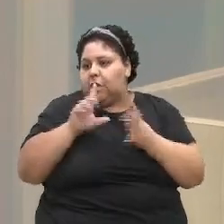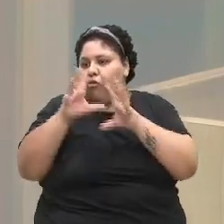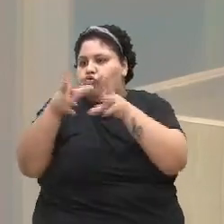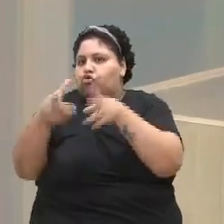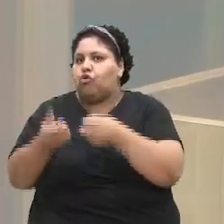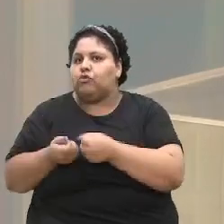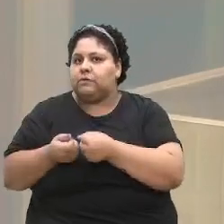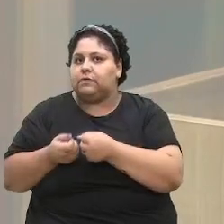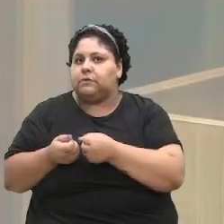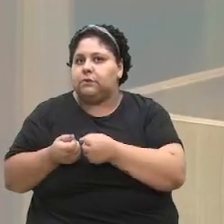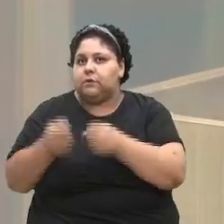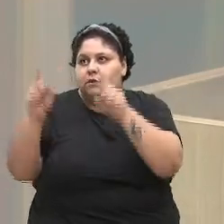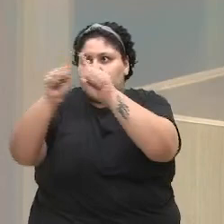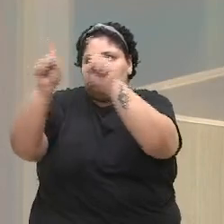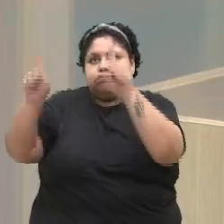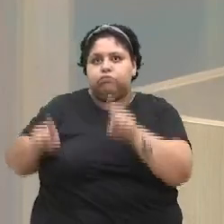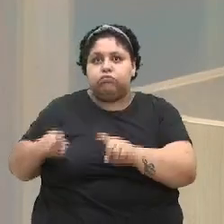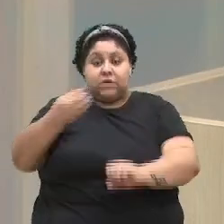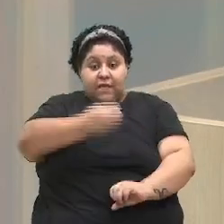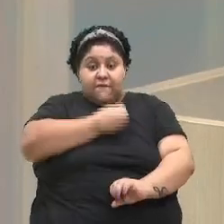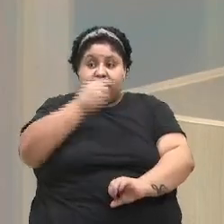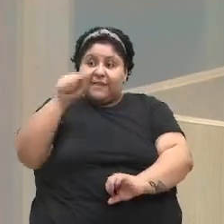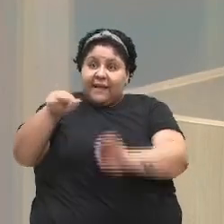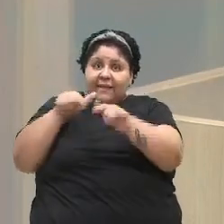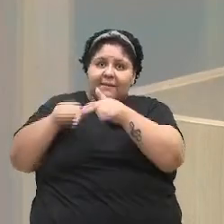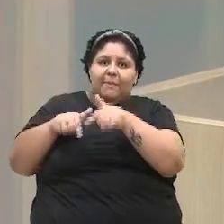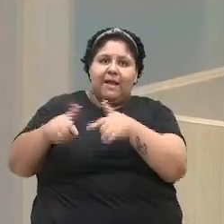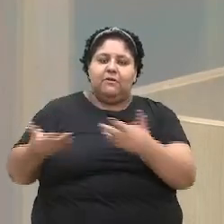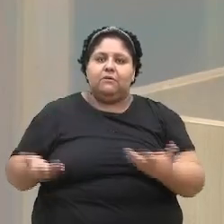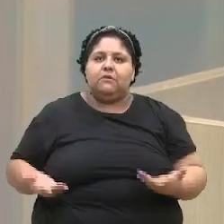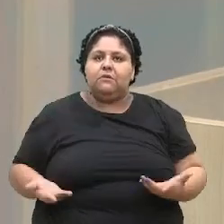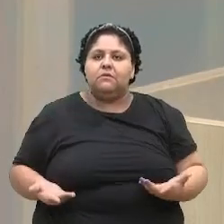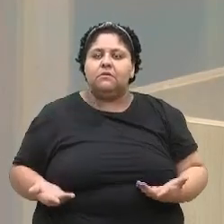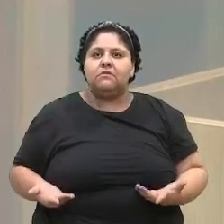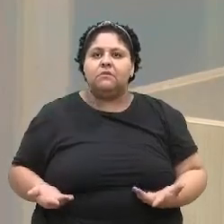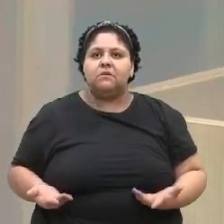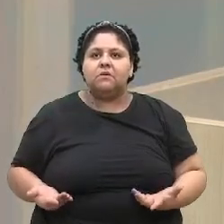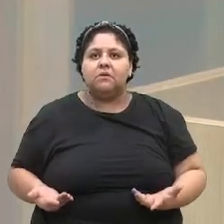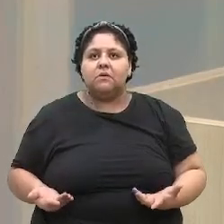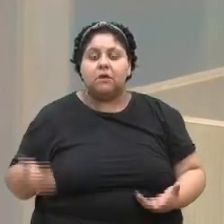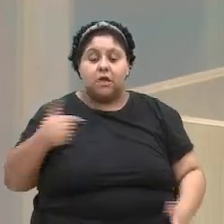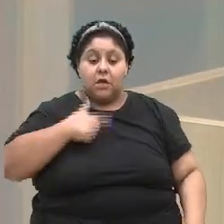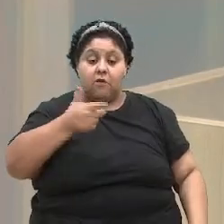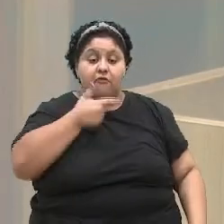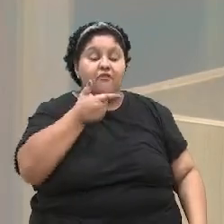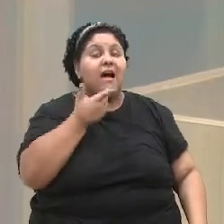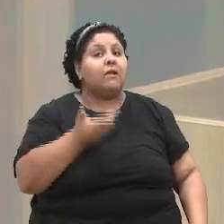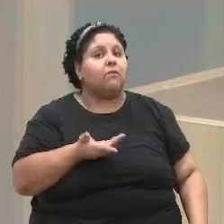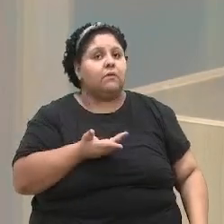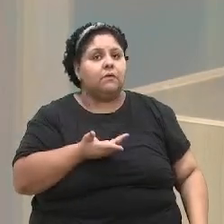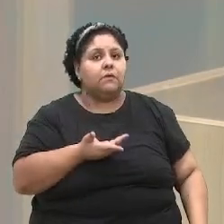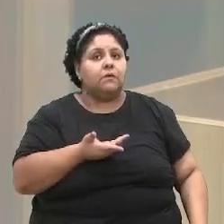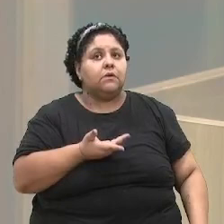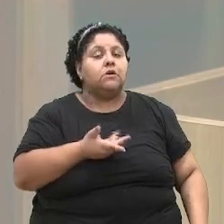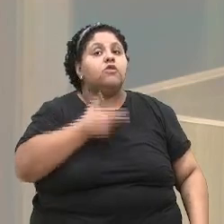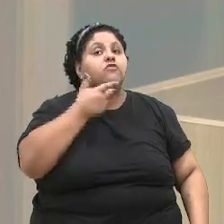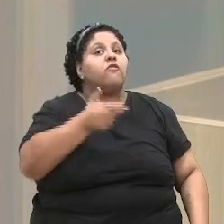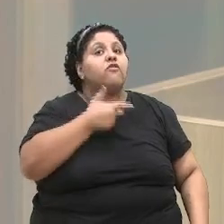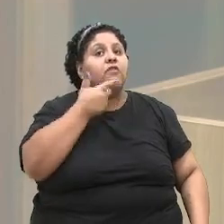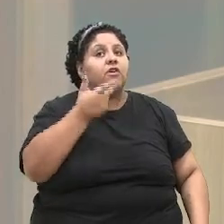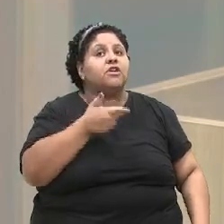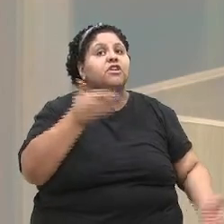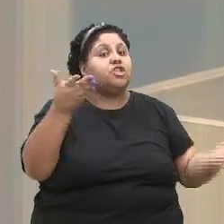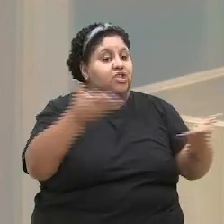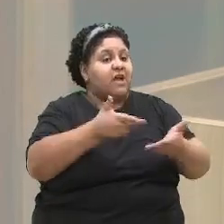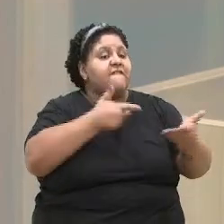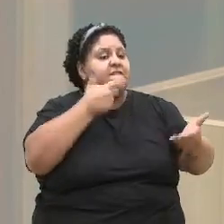pobrezinhos que vivem daquele trabalho ali eu digo gente eu vou falar aqui para porque já